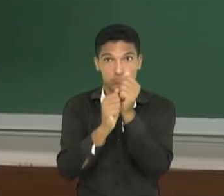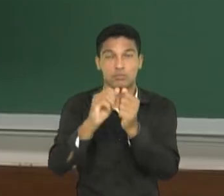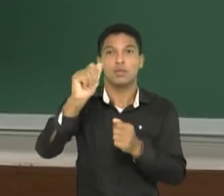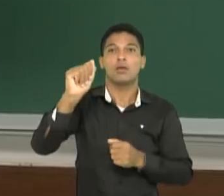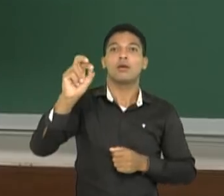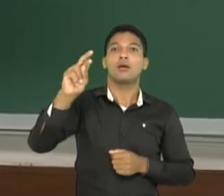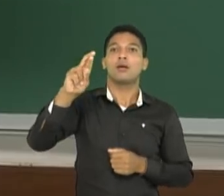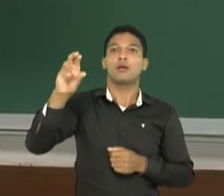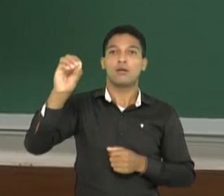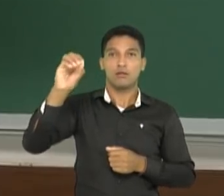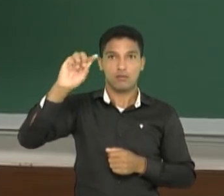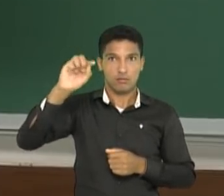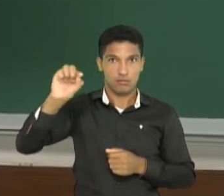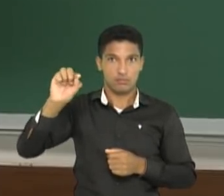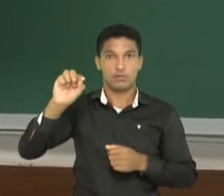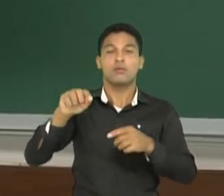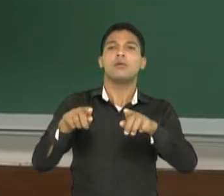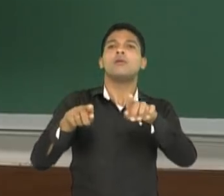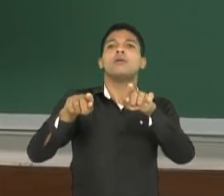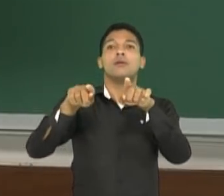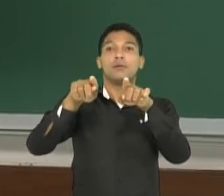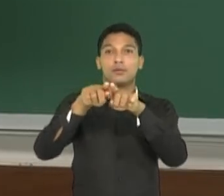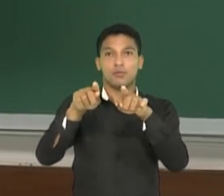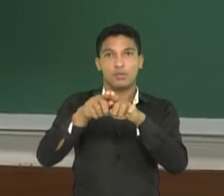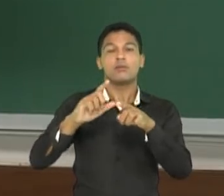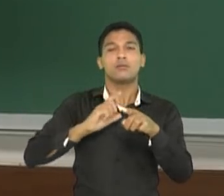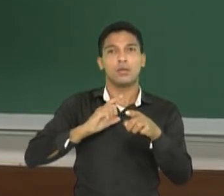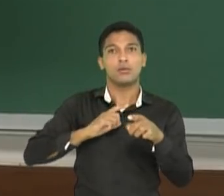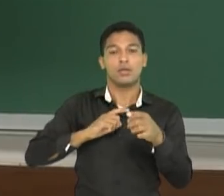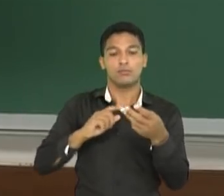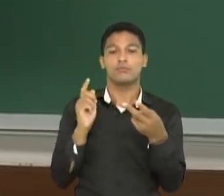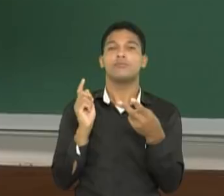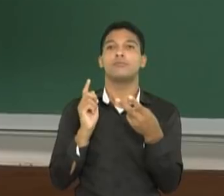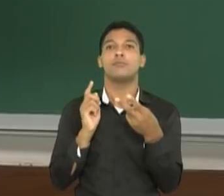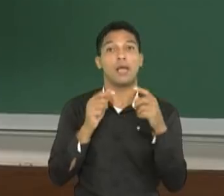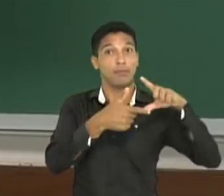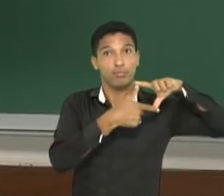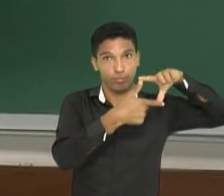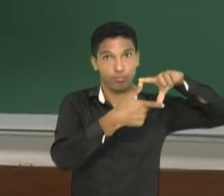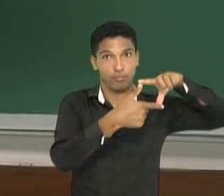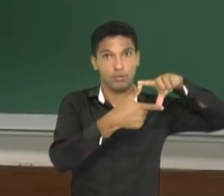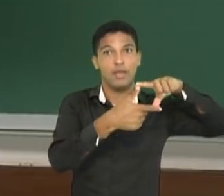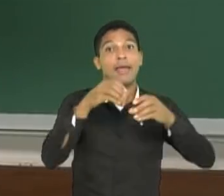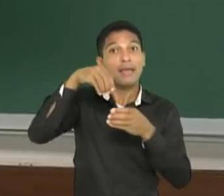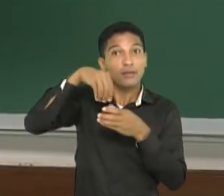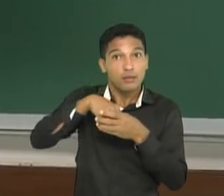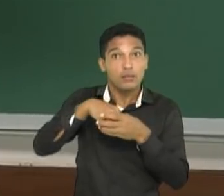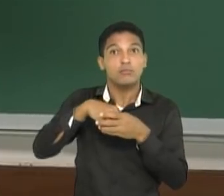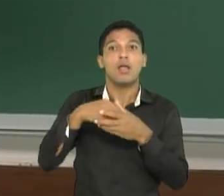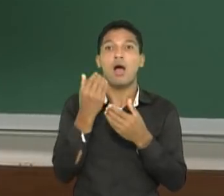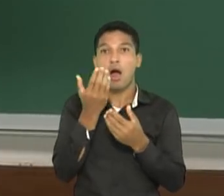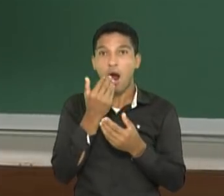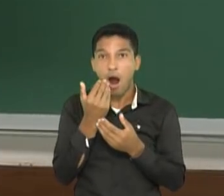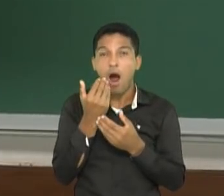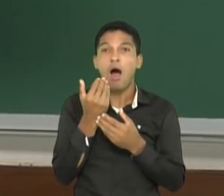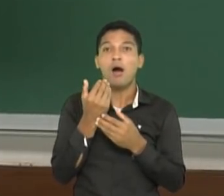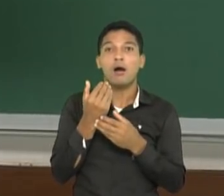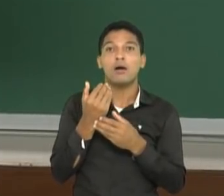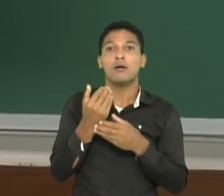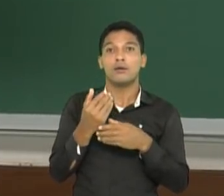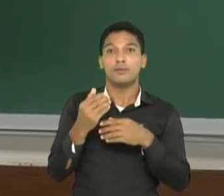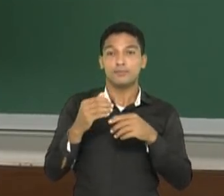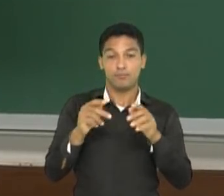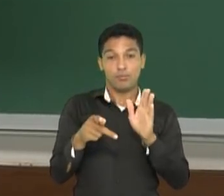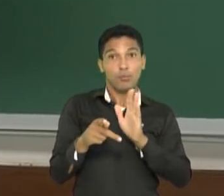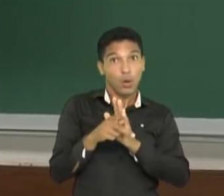de exportação. Então, há ali produtos tradicionais, produtos para atender o consumo interno e